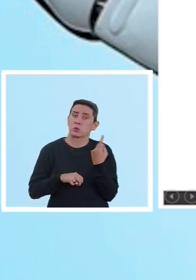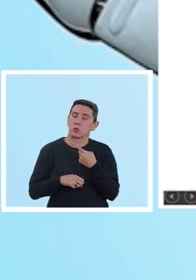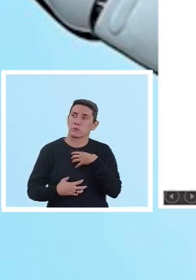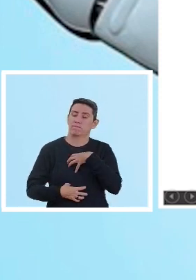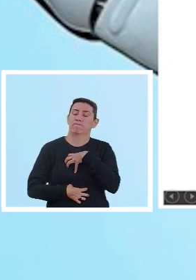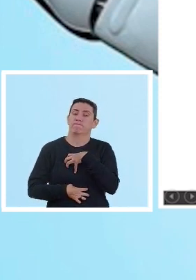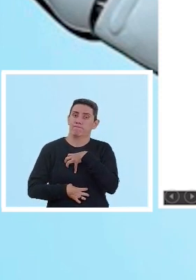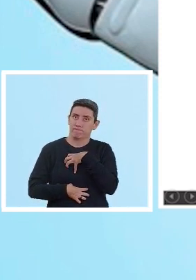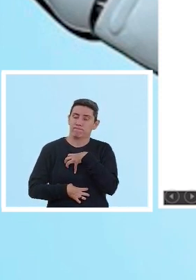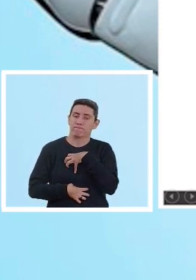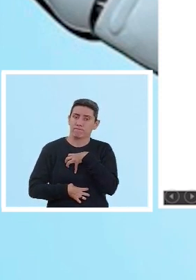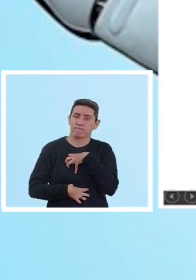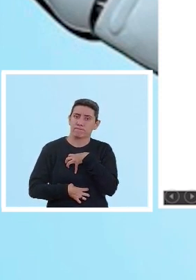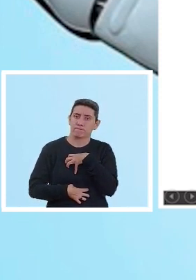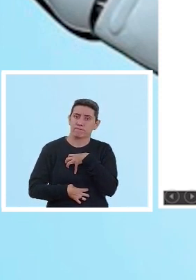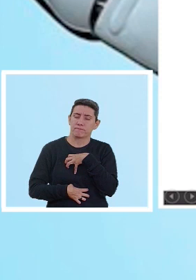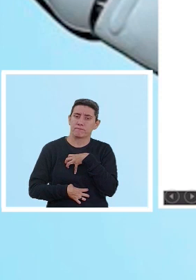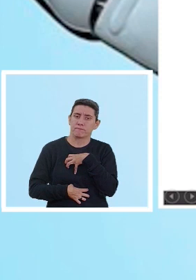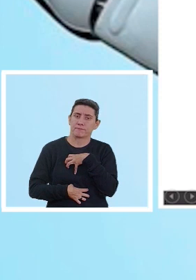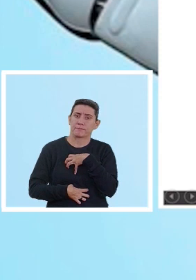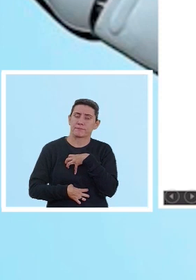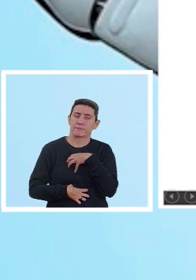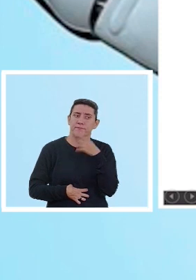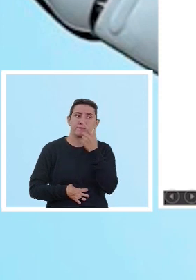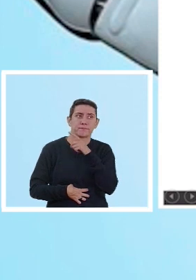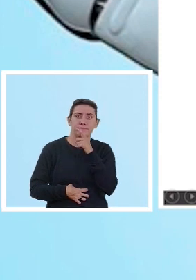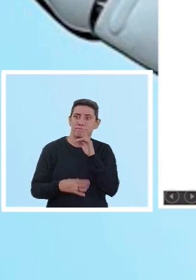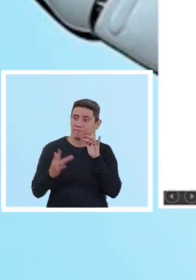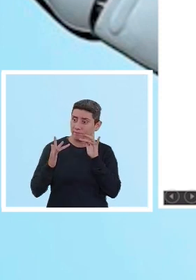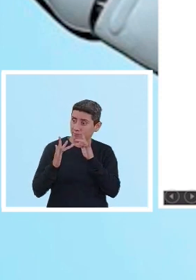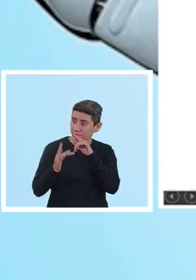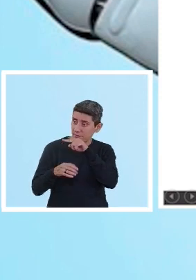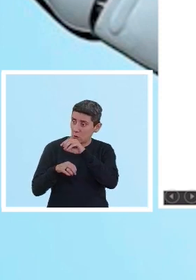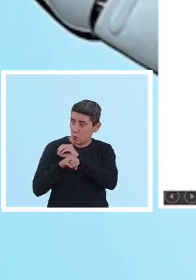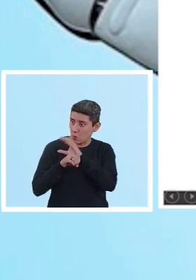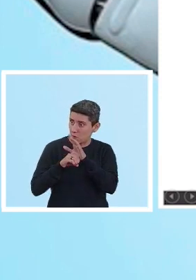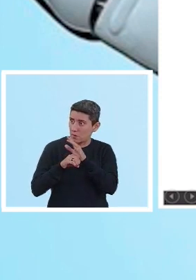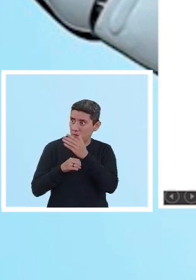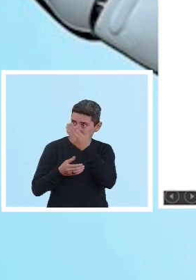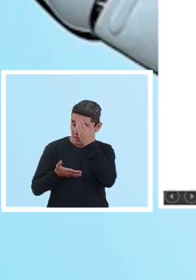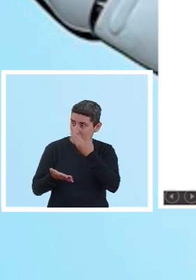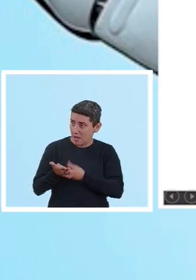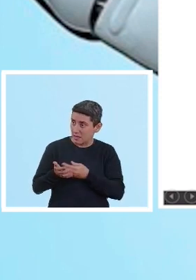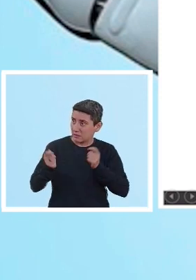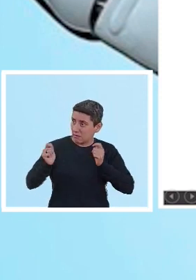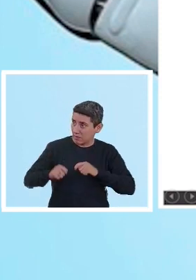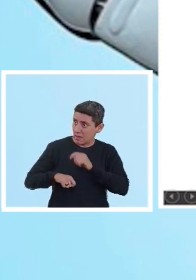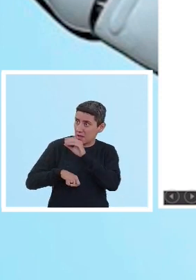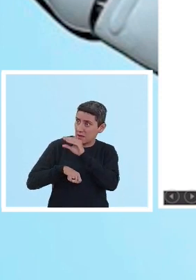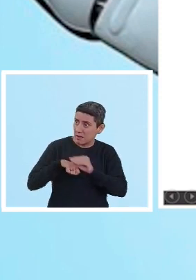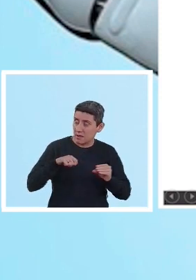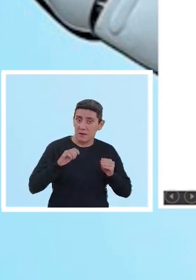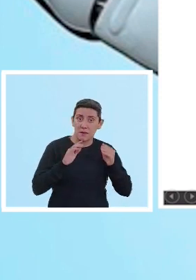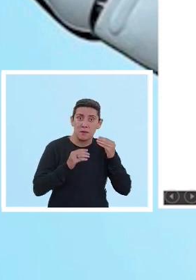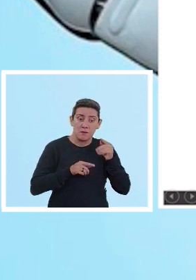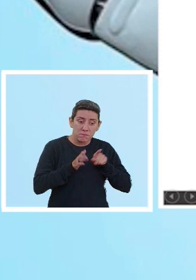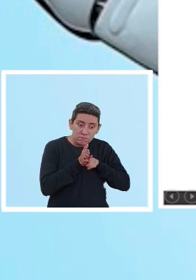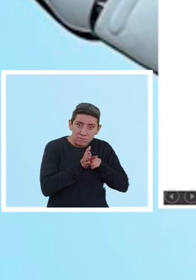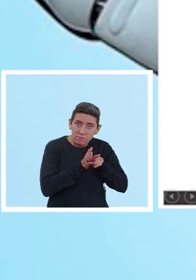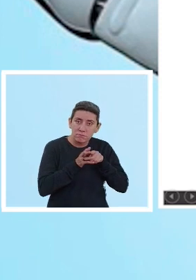a e com a com esse contato com a Highway que acreditou no projeto acreditou na equipe então no